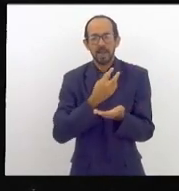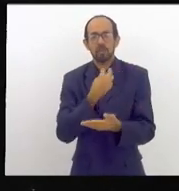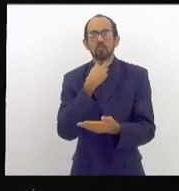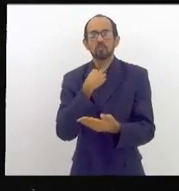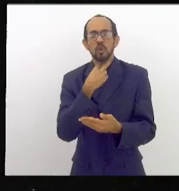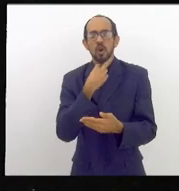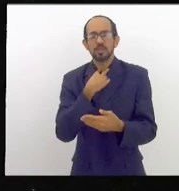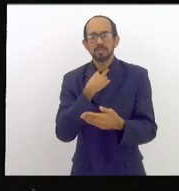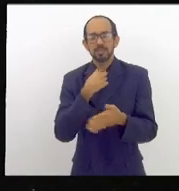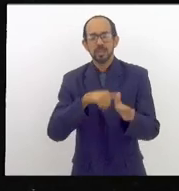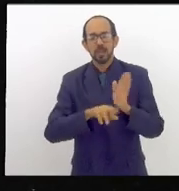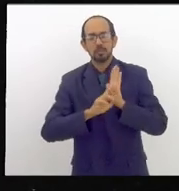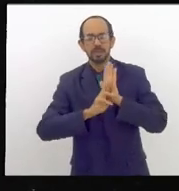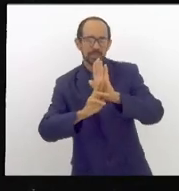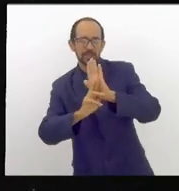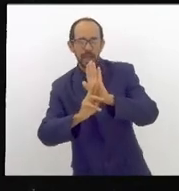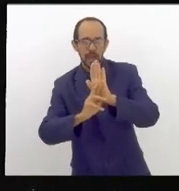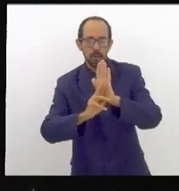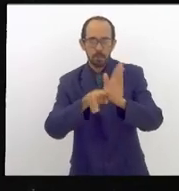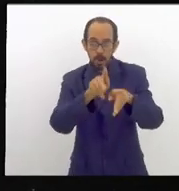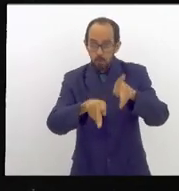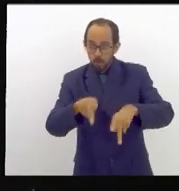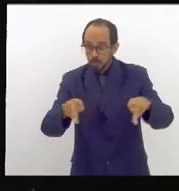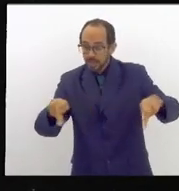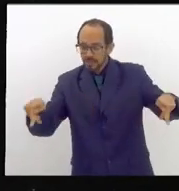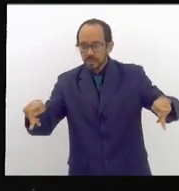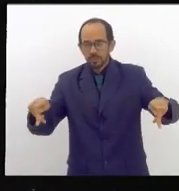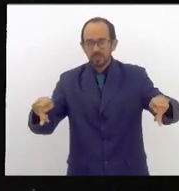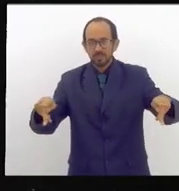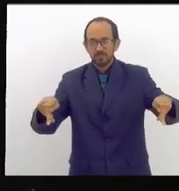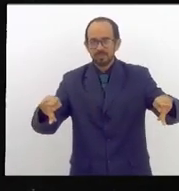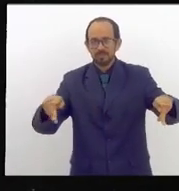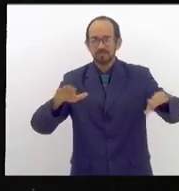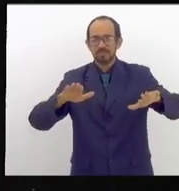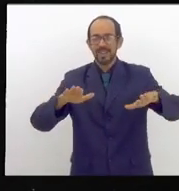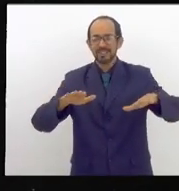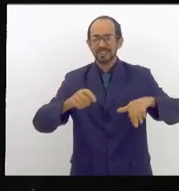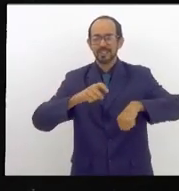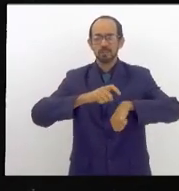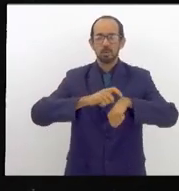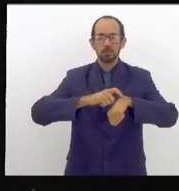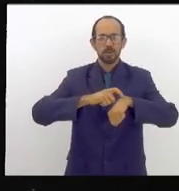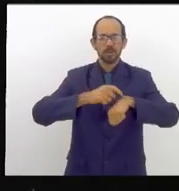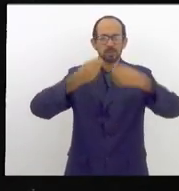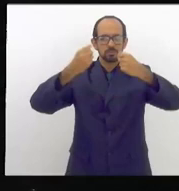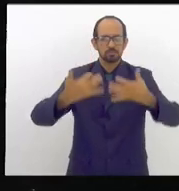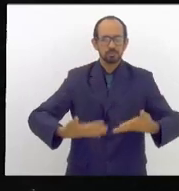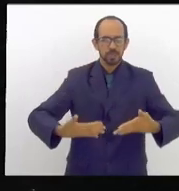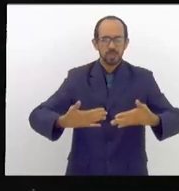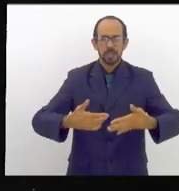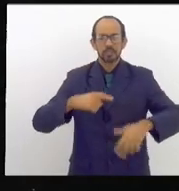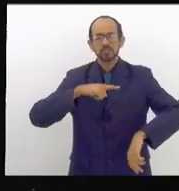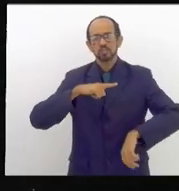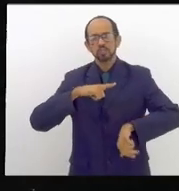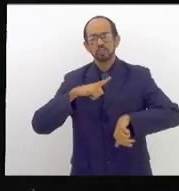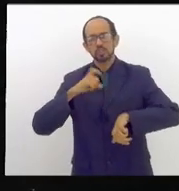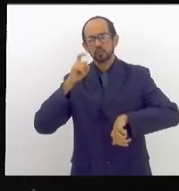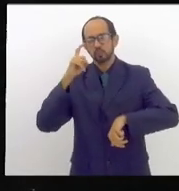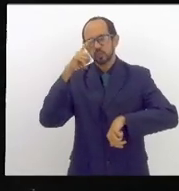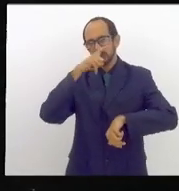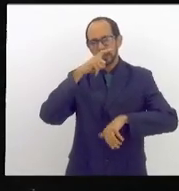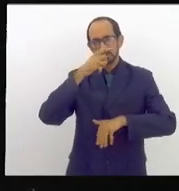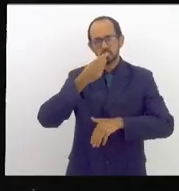chegasse até a população e naquele momento eu expliquei que estávamos com dificuldades de